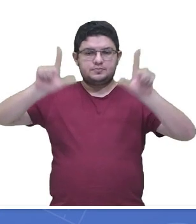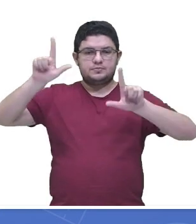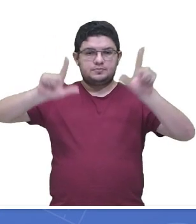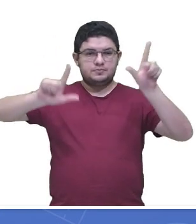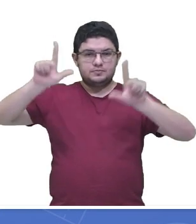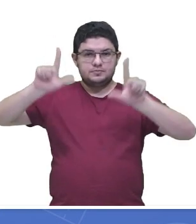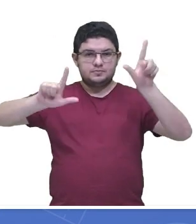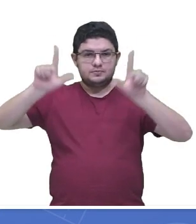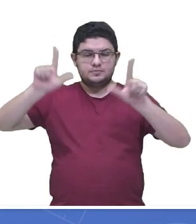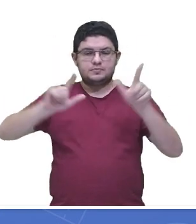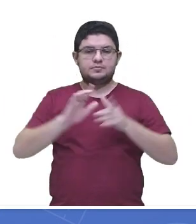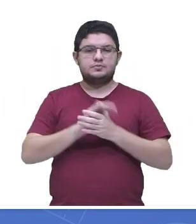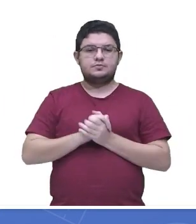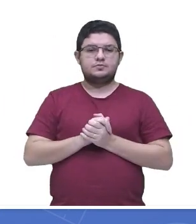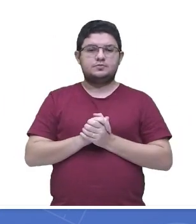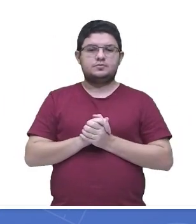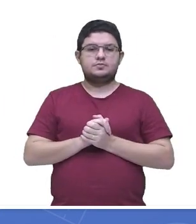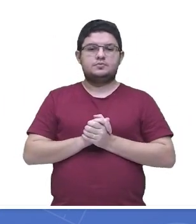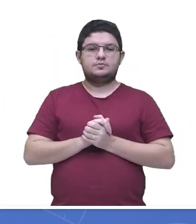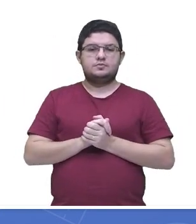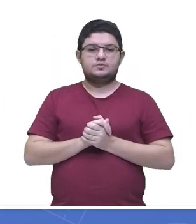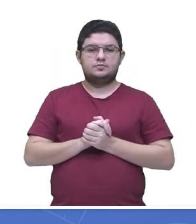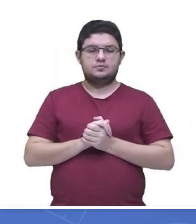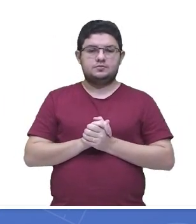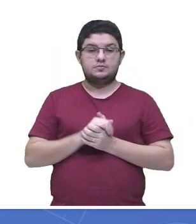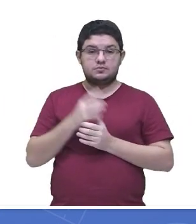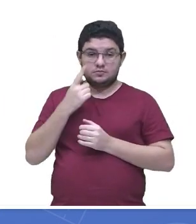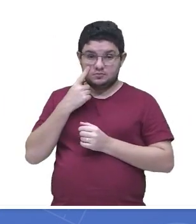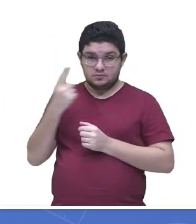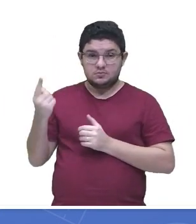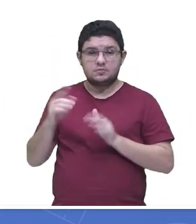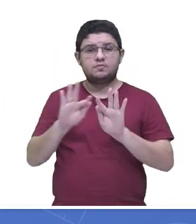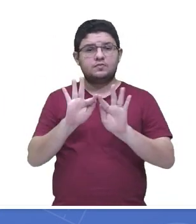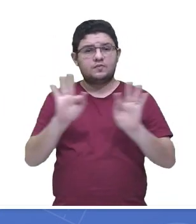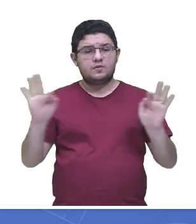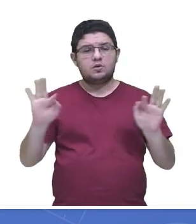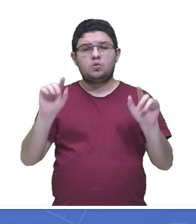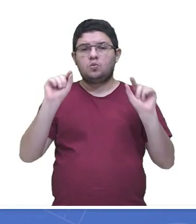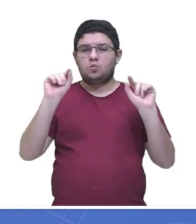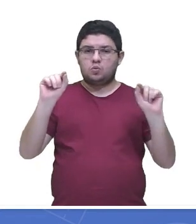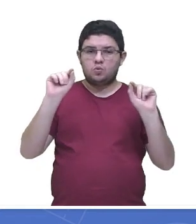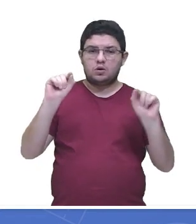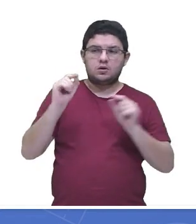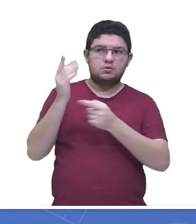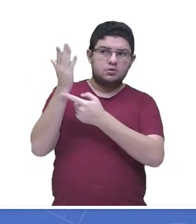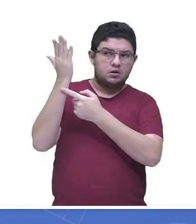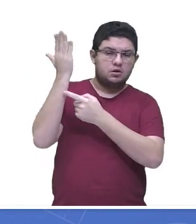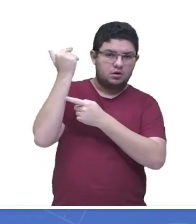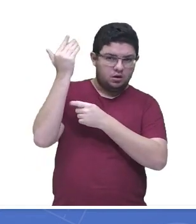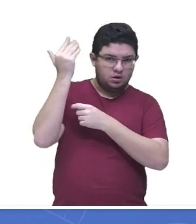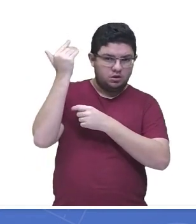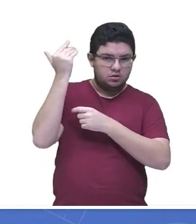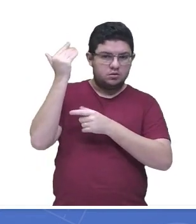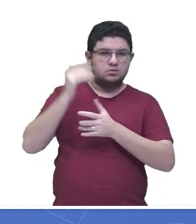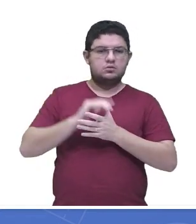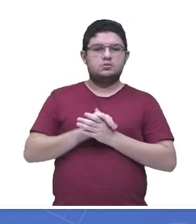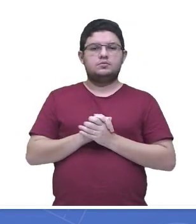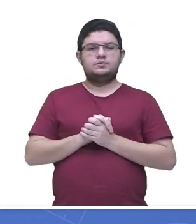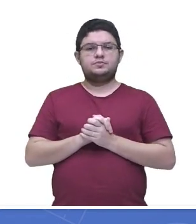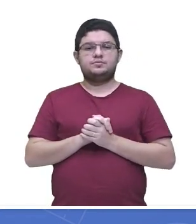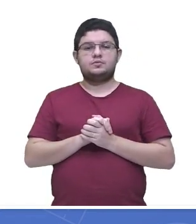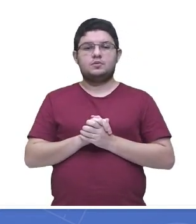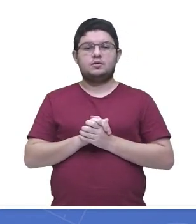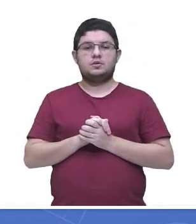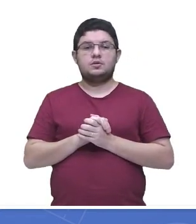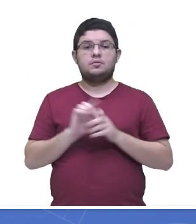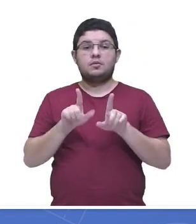estou comentando com vocês aqui orações no passado. Mas essas orações, elas estavam